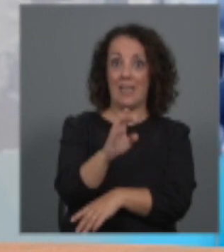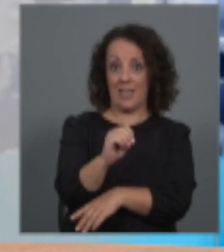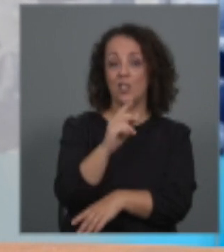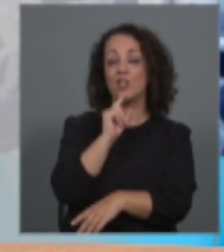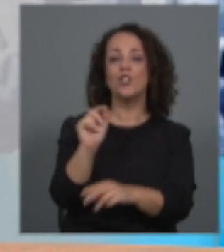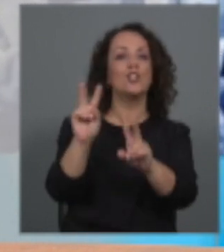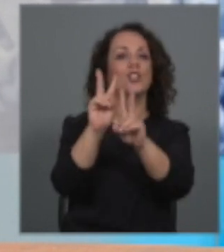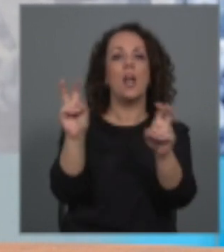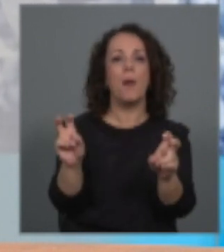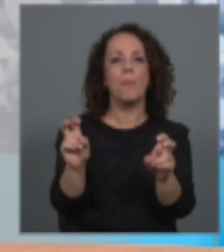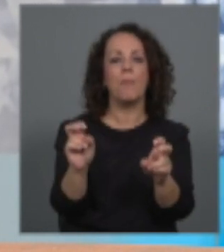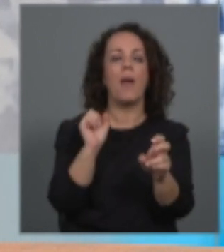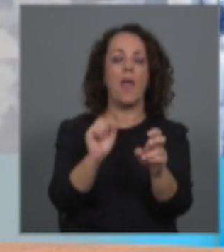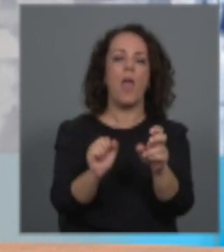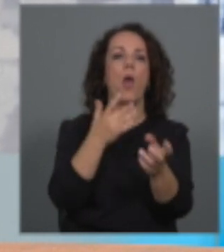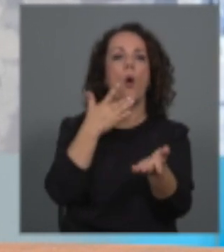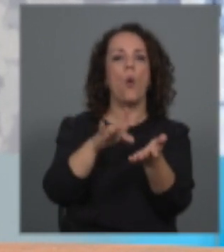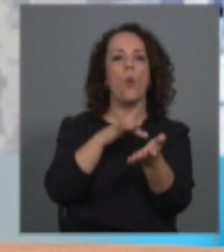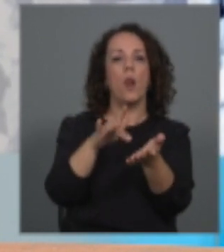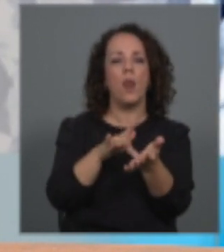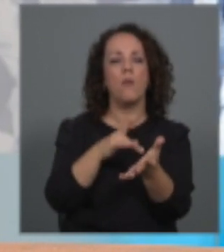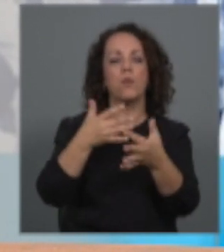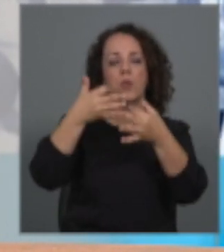o livro da consolação de Israel.